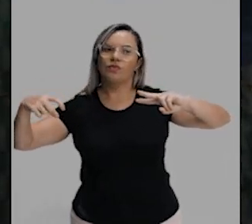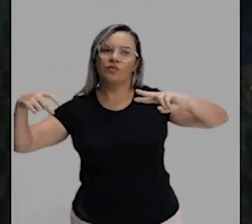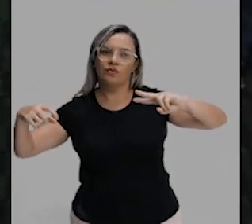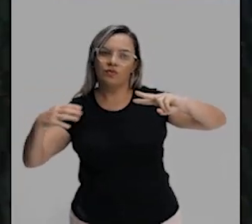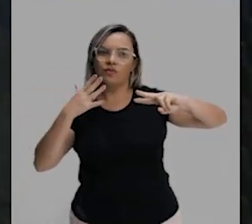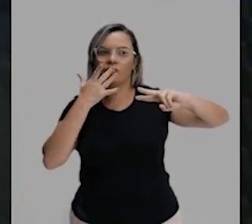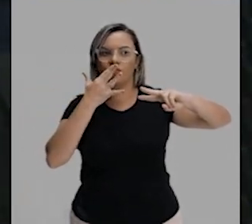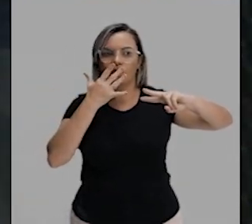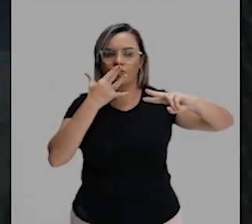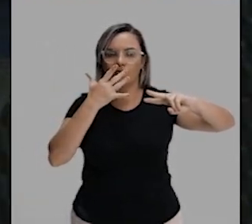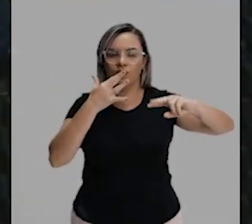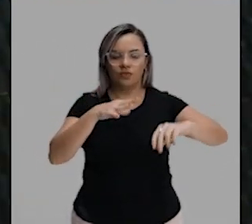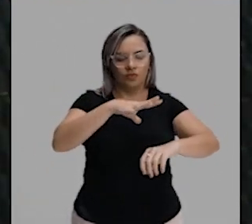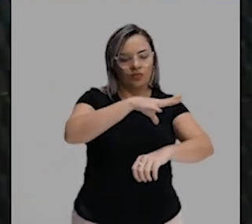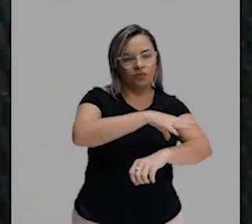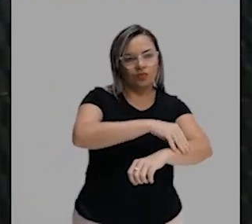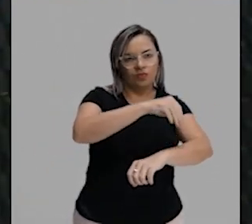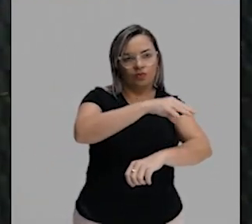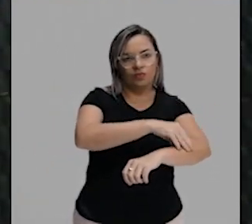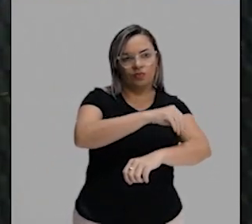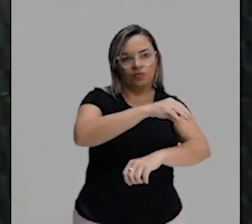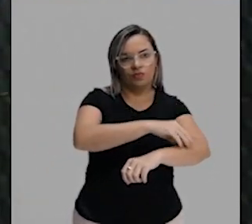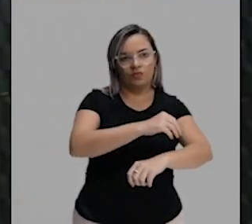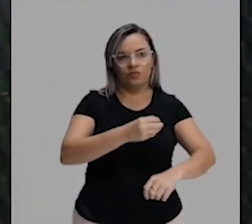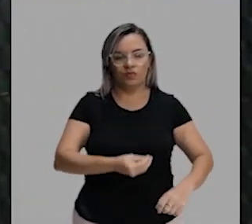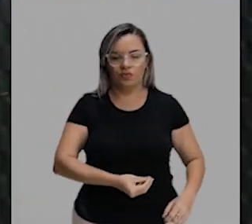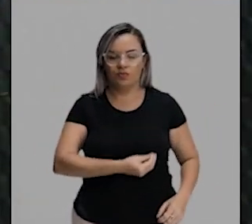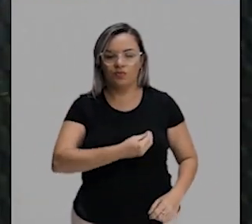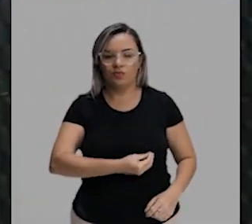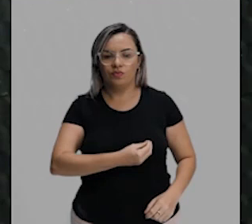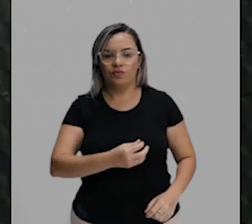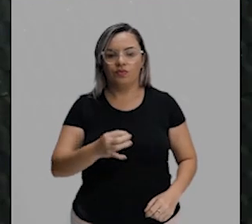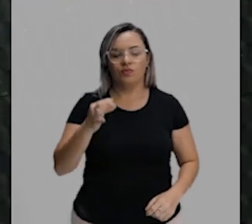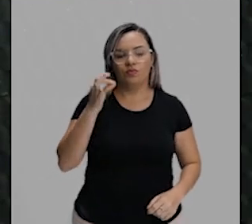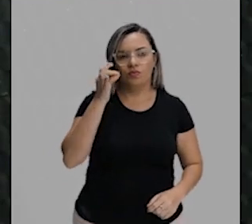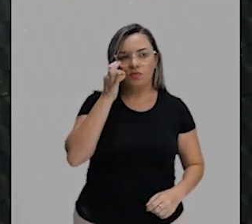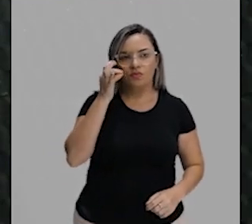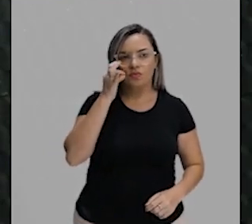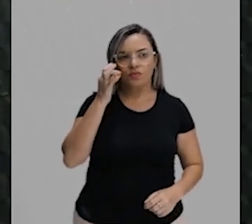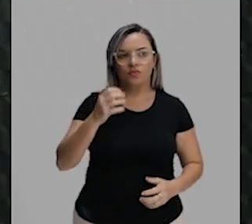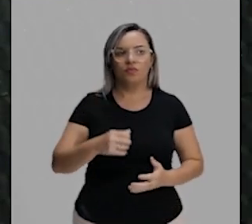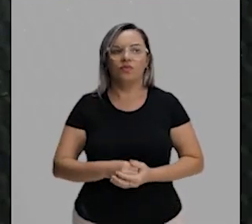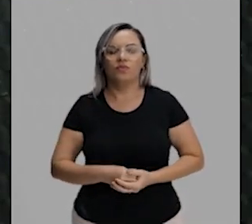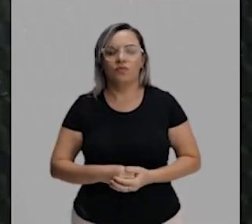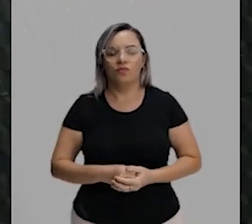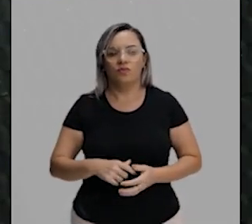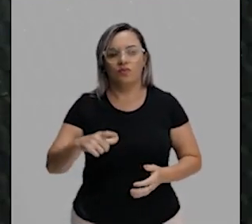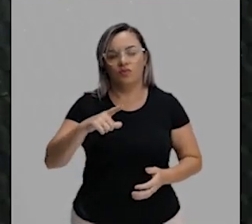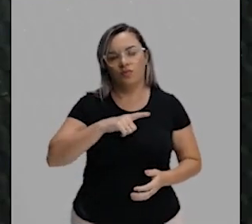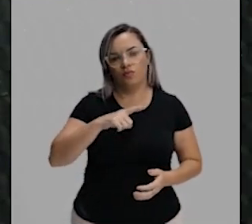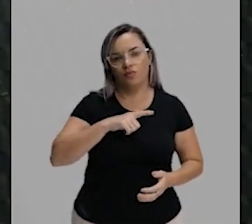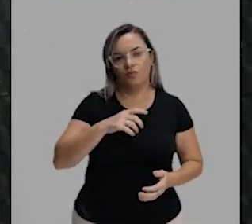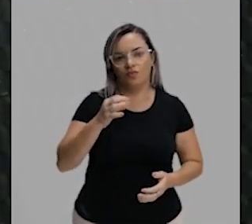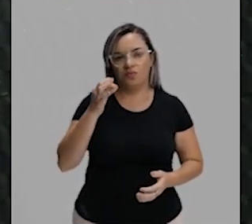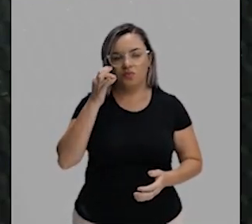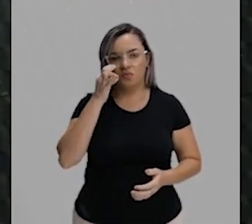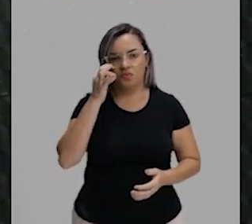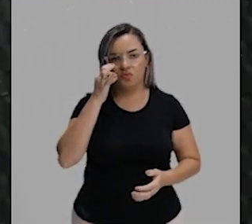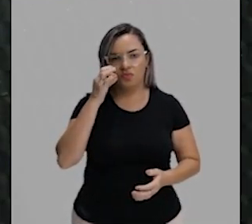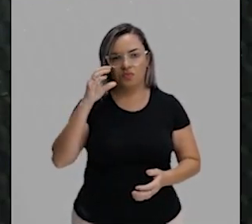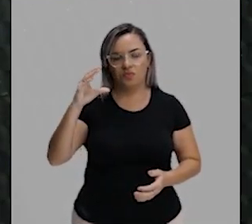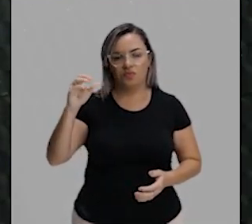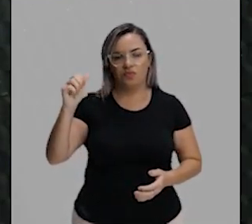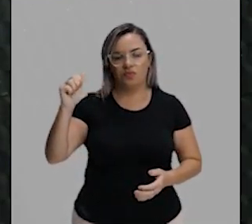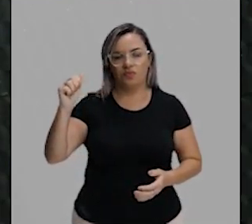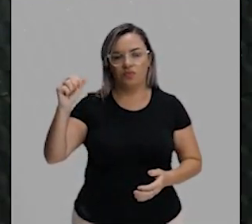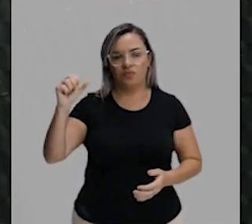cor da pelagem e a sobrevivência de camundongos. Não existem camundongos castanhos